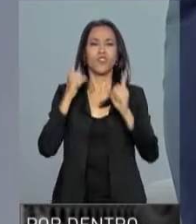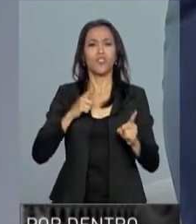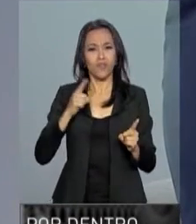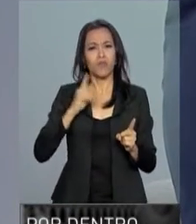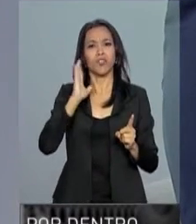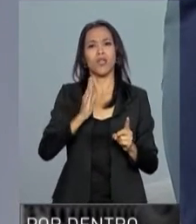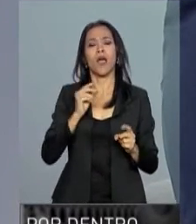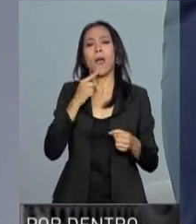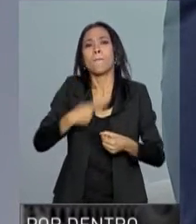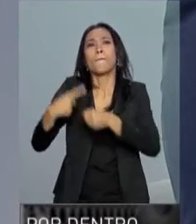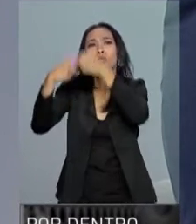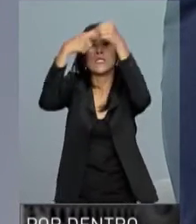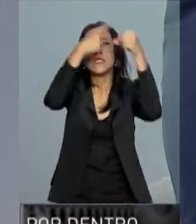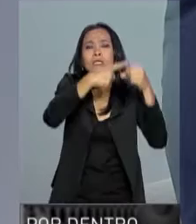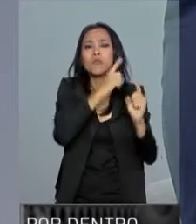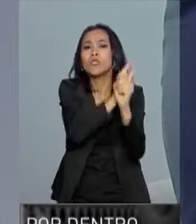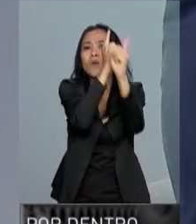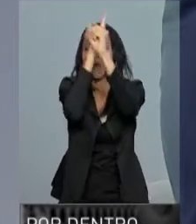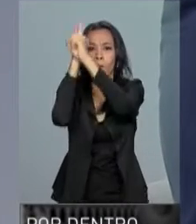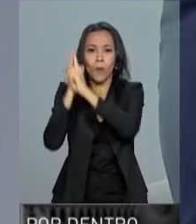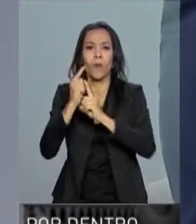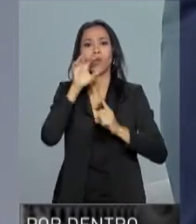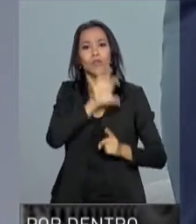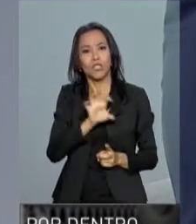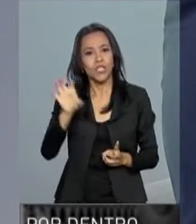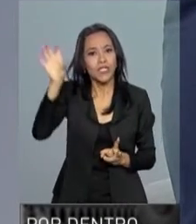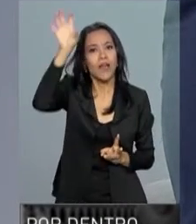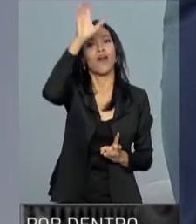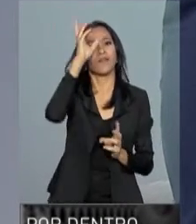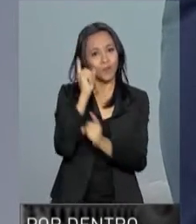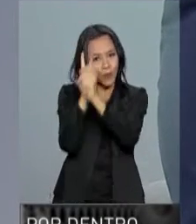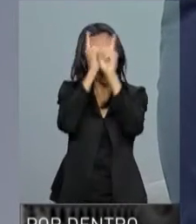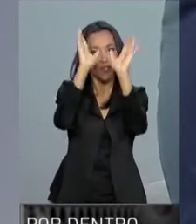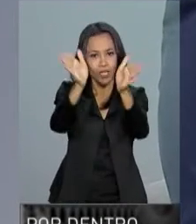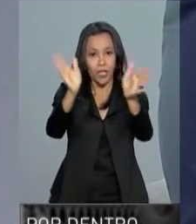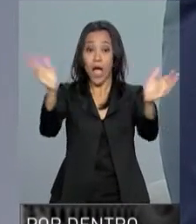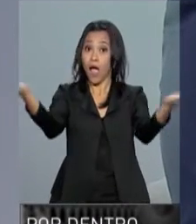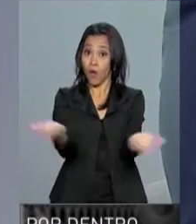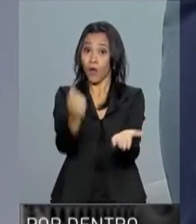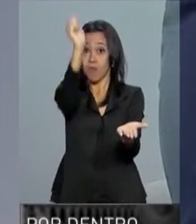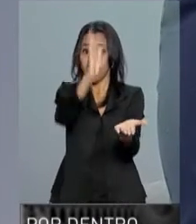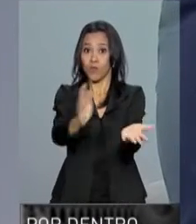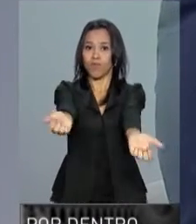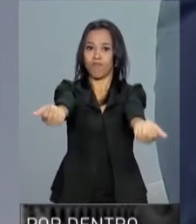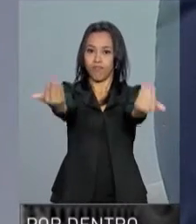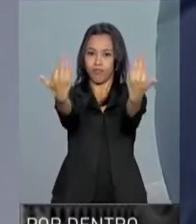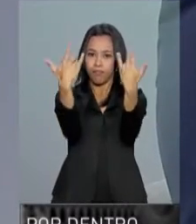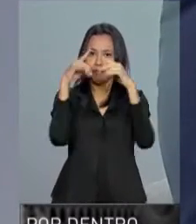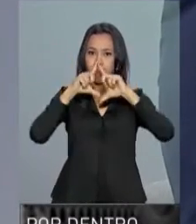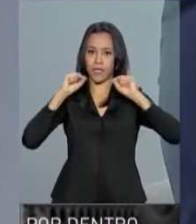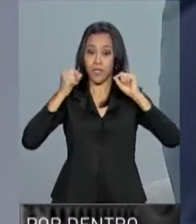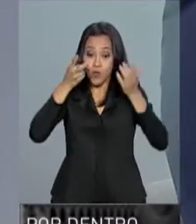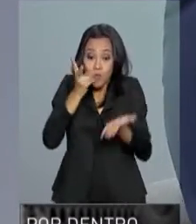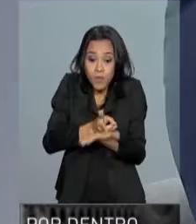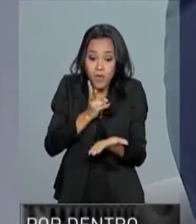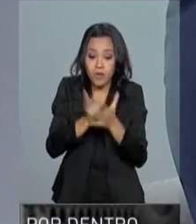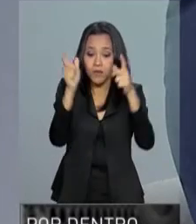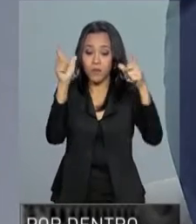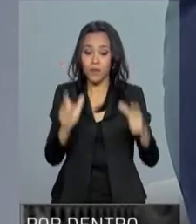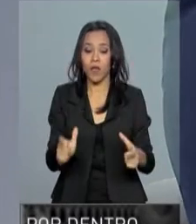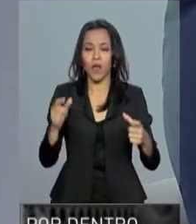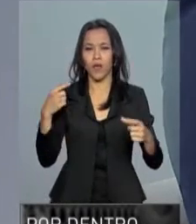etapas municipais as etapas estaduais e é muito importante cala no mesmo ambiente do mesmo espaço a discussões